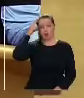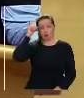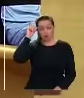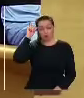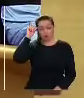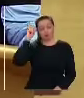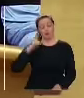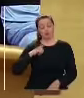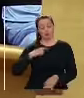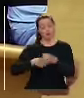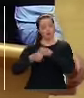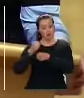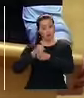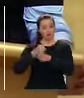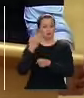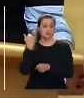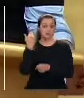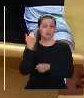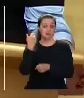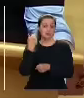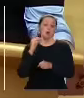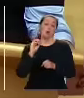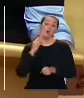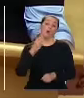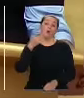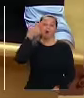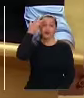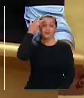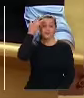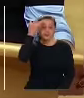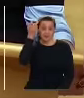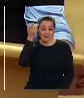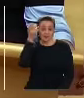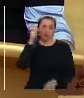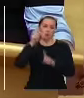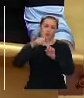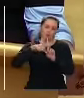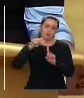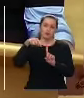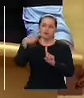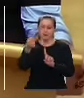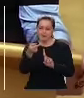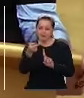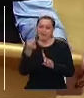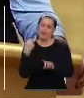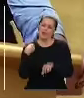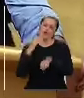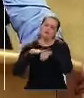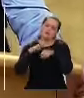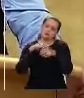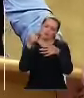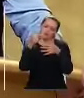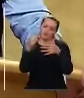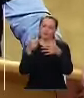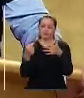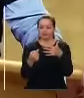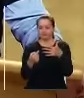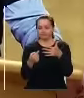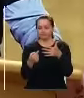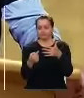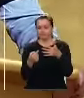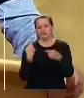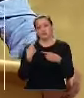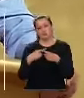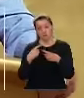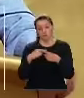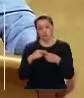passado. Ou então a gente fala assim, ó, amanhã ou mês que vem, eu vou fazer isso, aquilo, aquilo. Porque